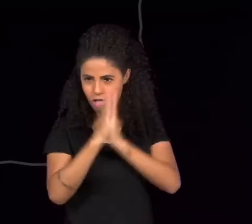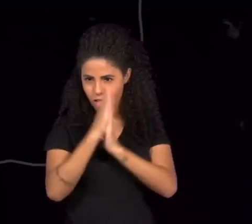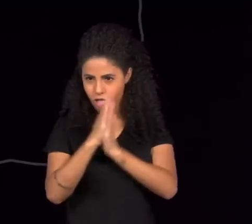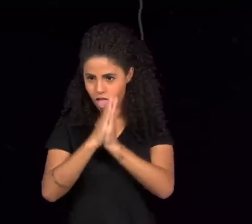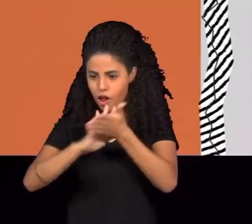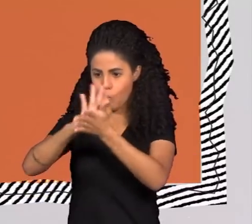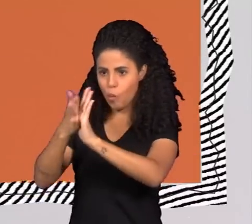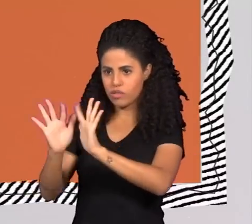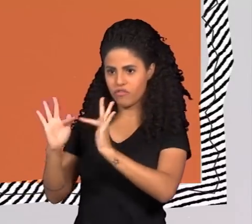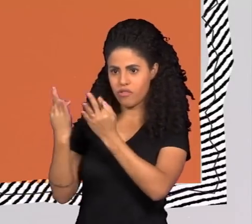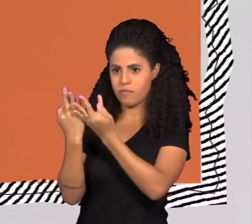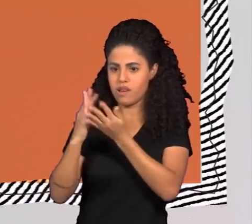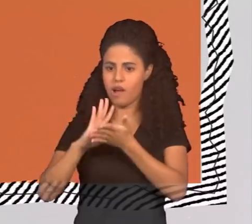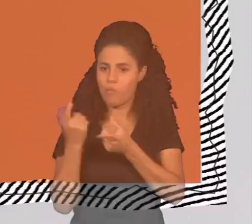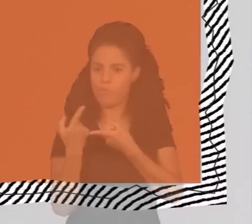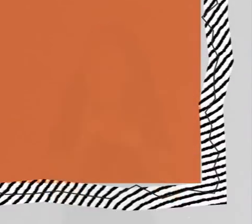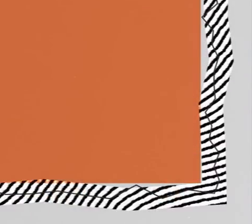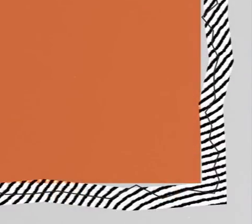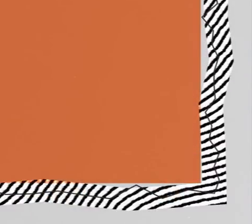família.